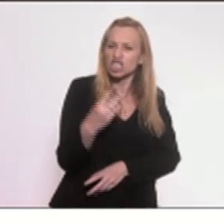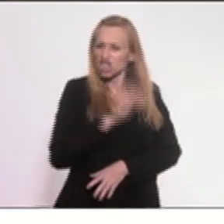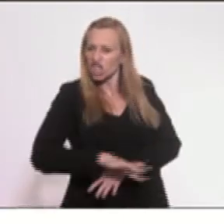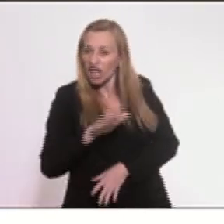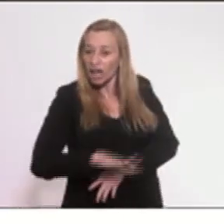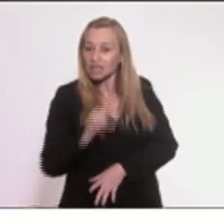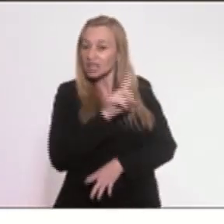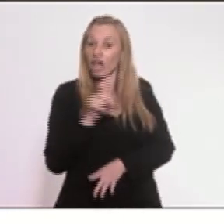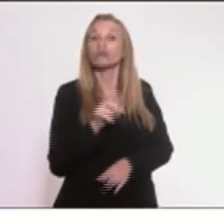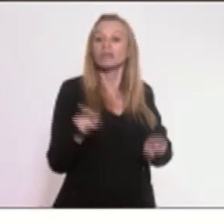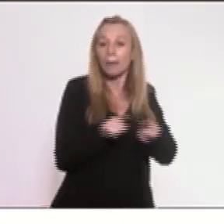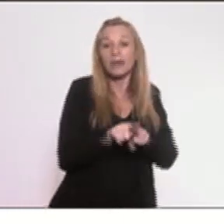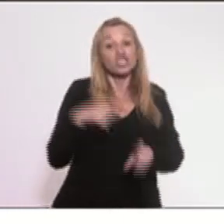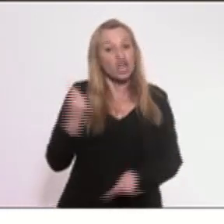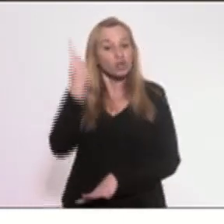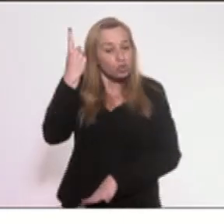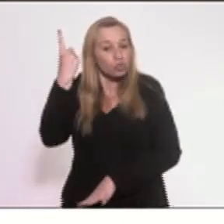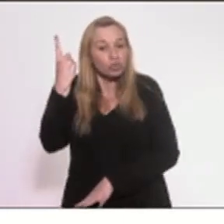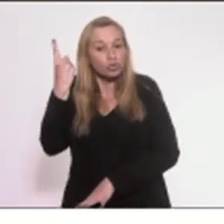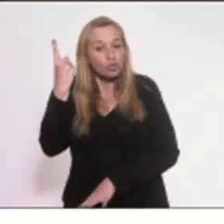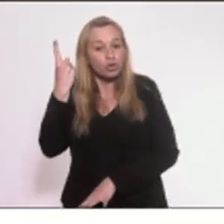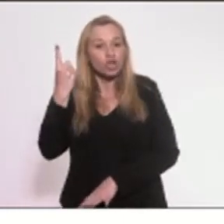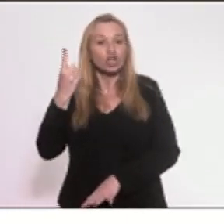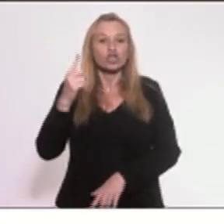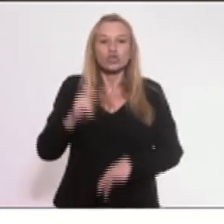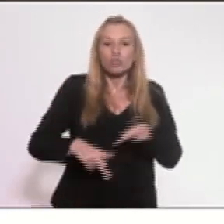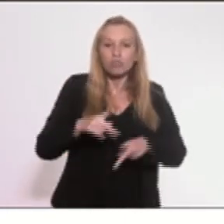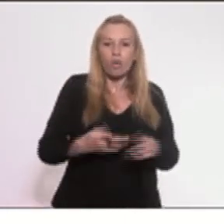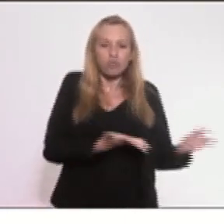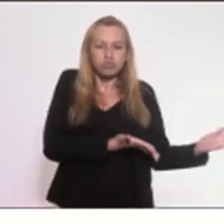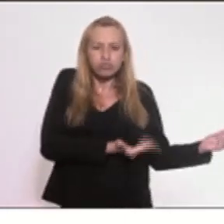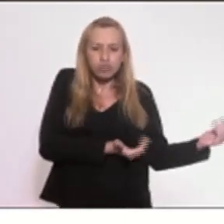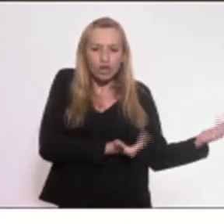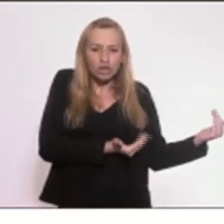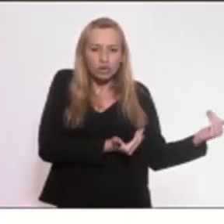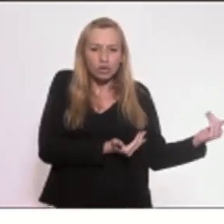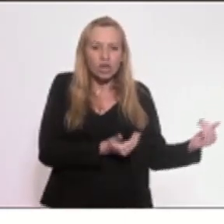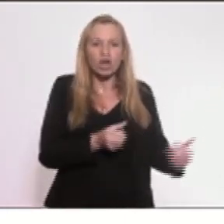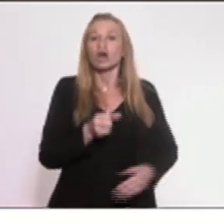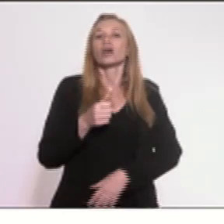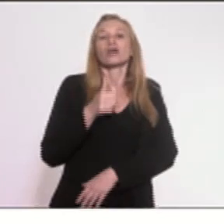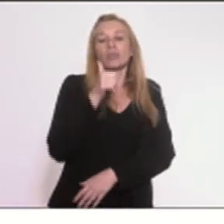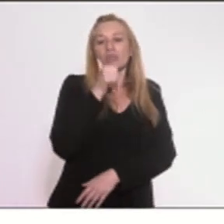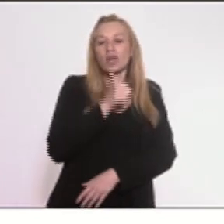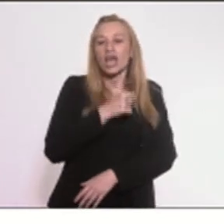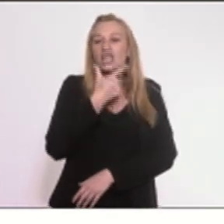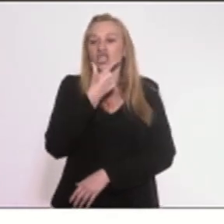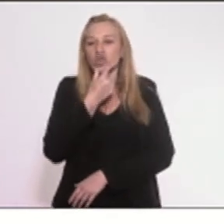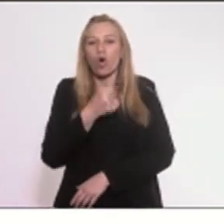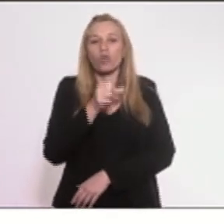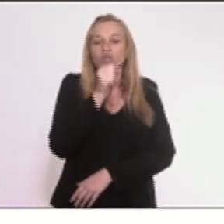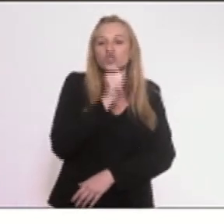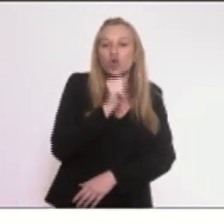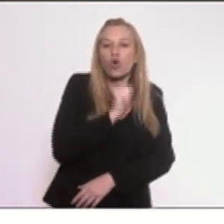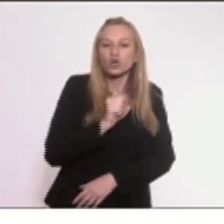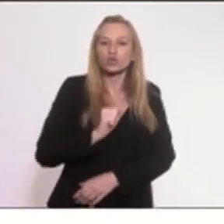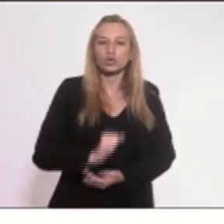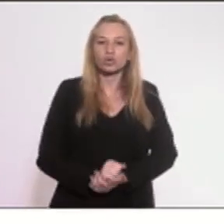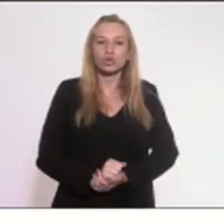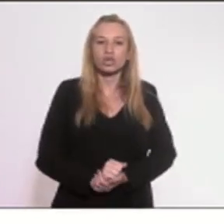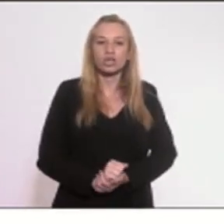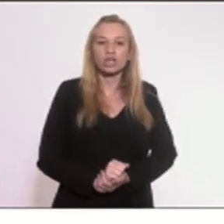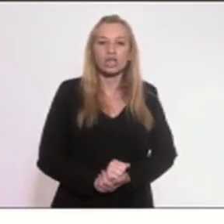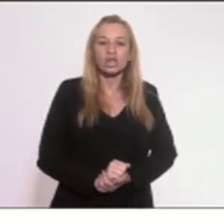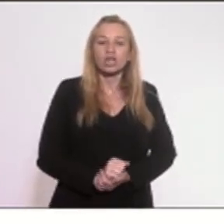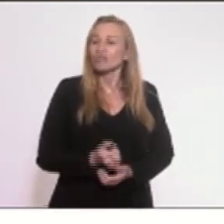crianças, mas de adultos, de uma juventude, de senhoras e senhores, idosos, que sequer